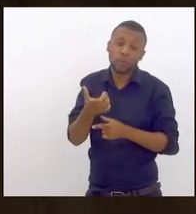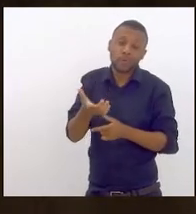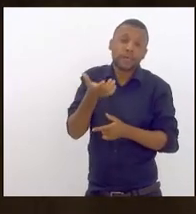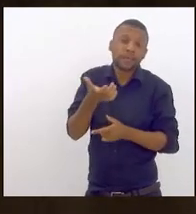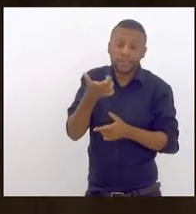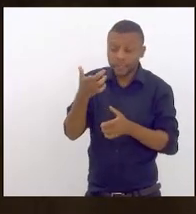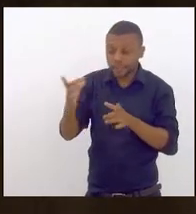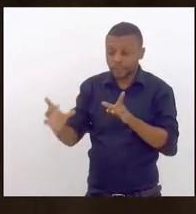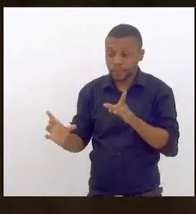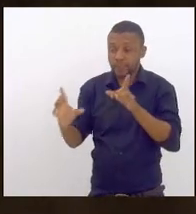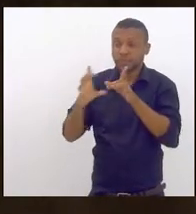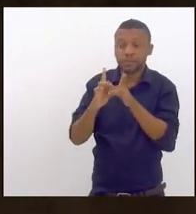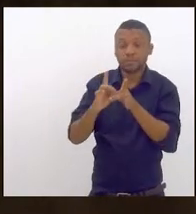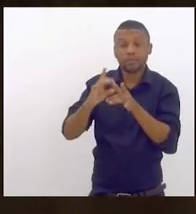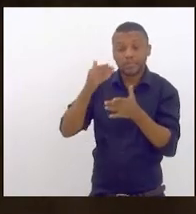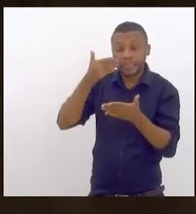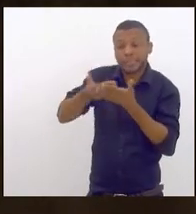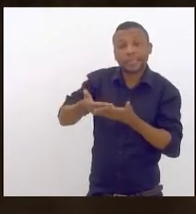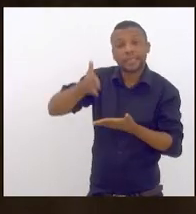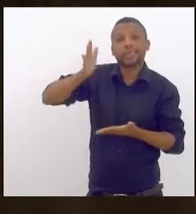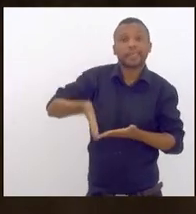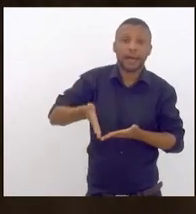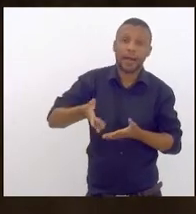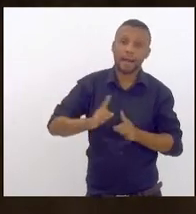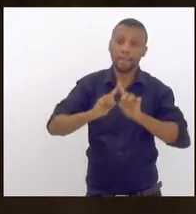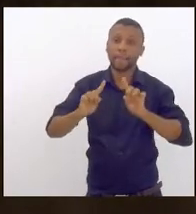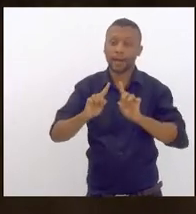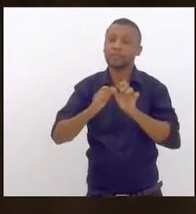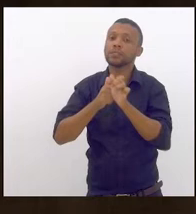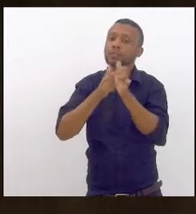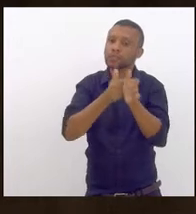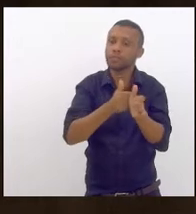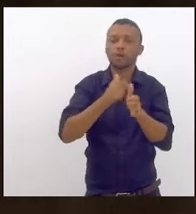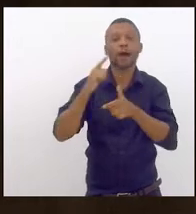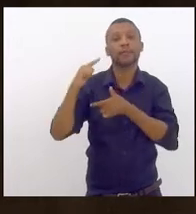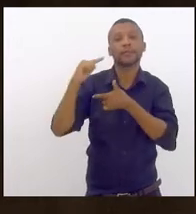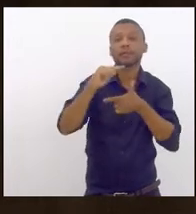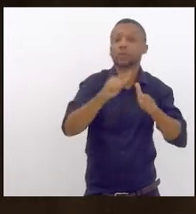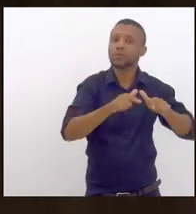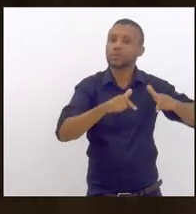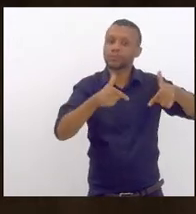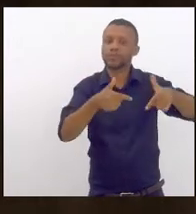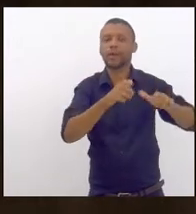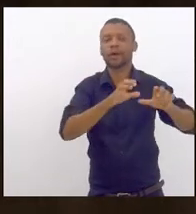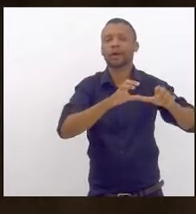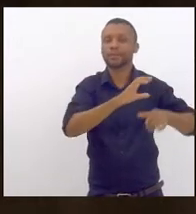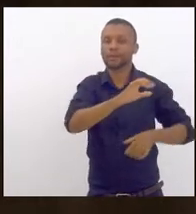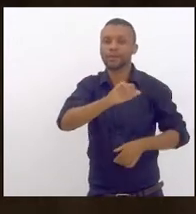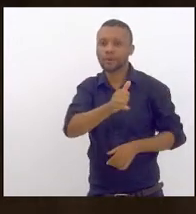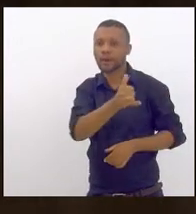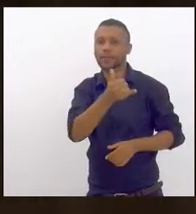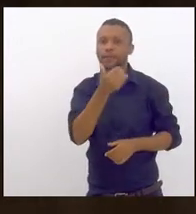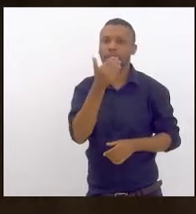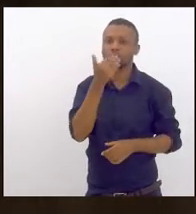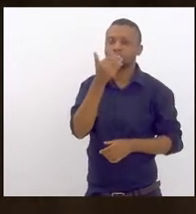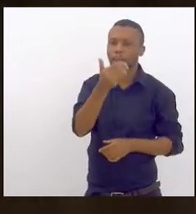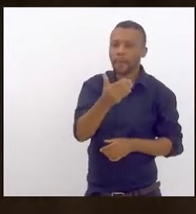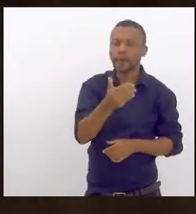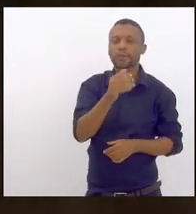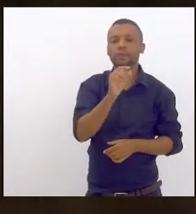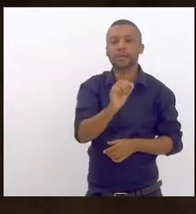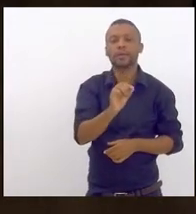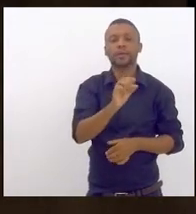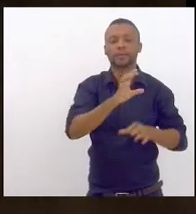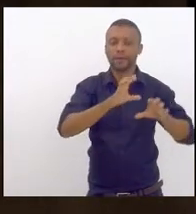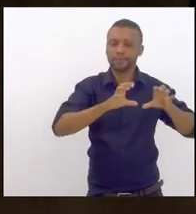já, mas, seguindo a tradição da CCJ, remeta-se à Comissão de Constituição e